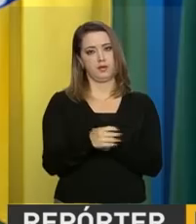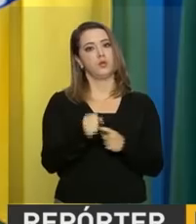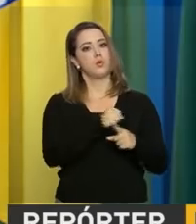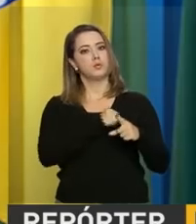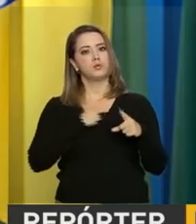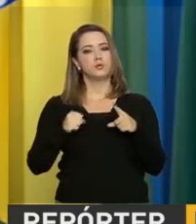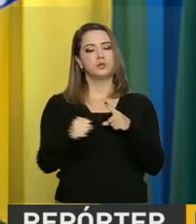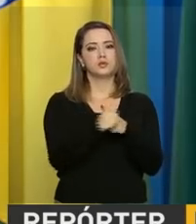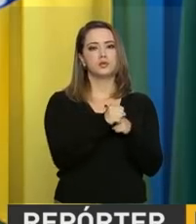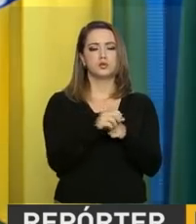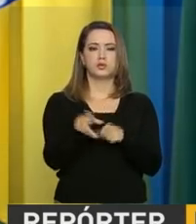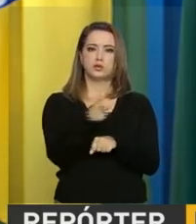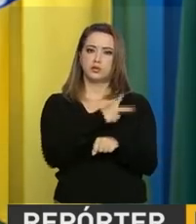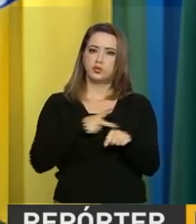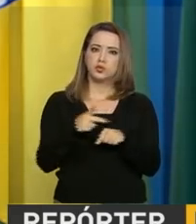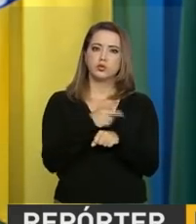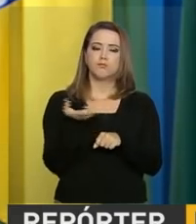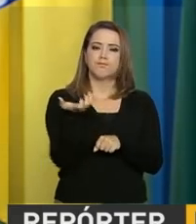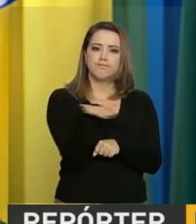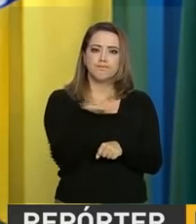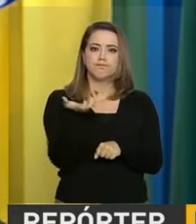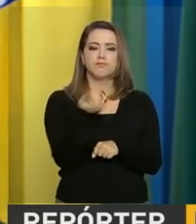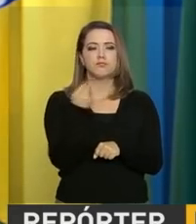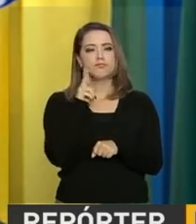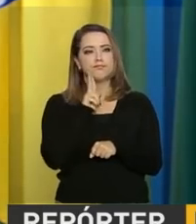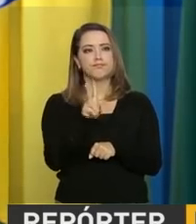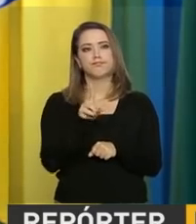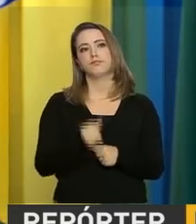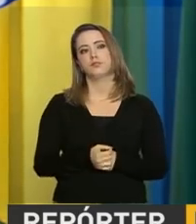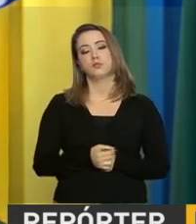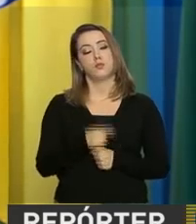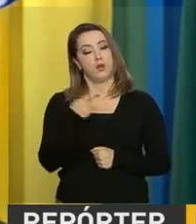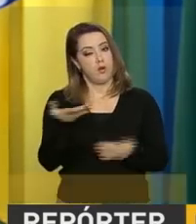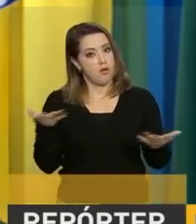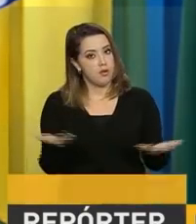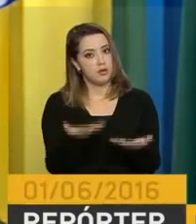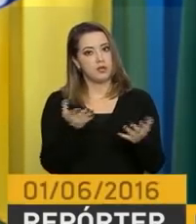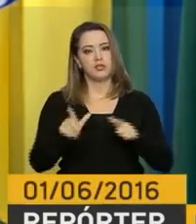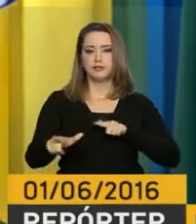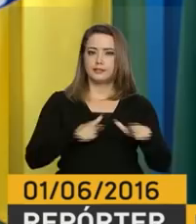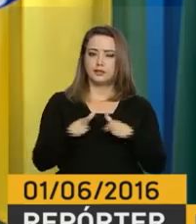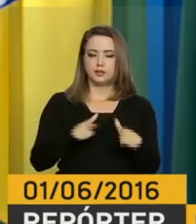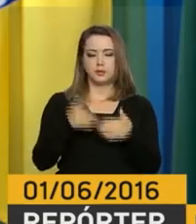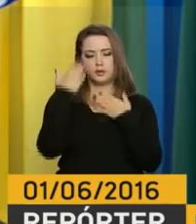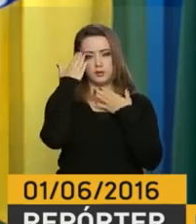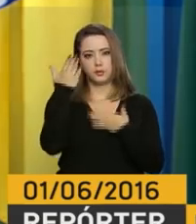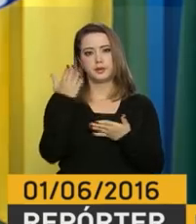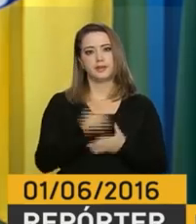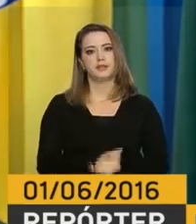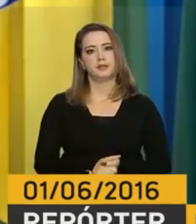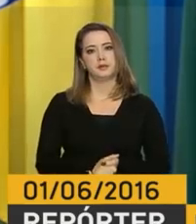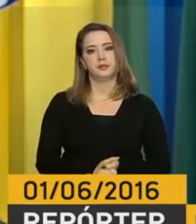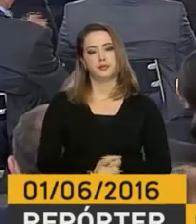exige de todos nós portanto mãos à obra e muito obrigado a você